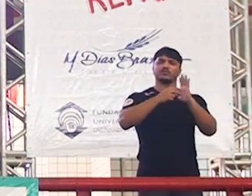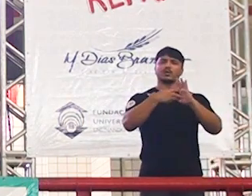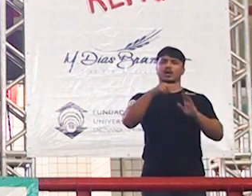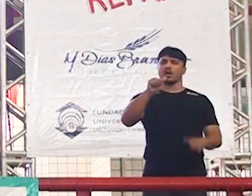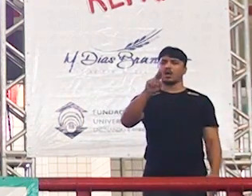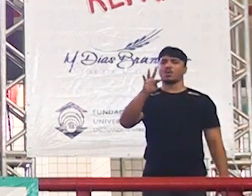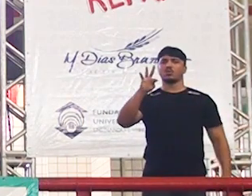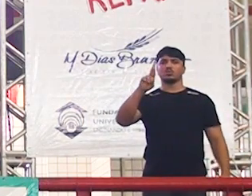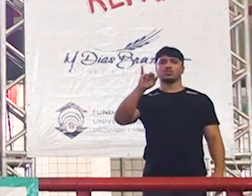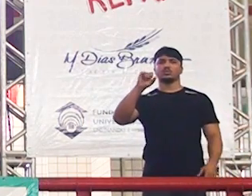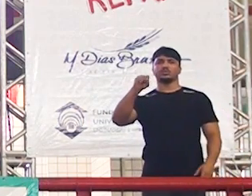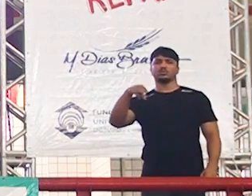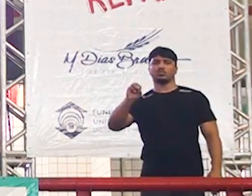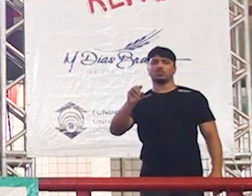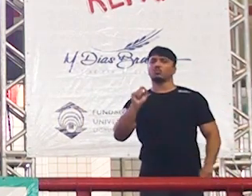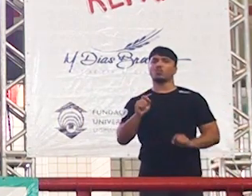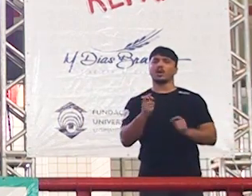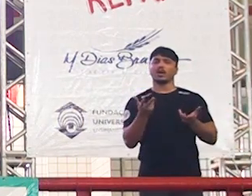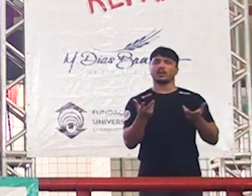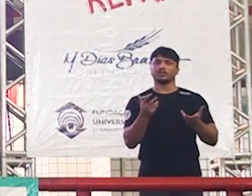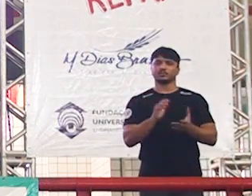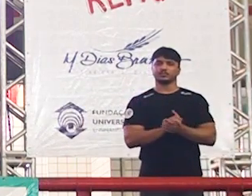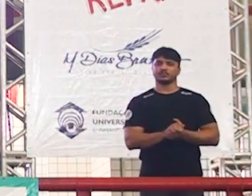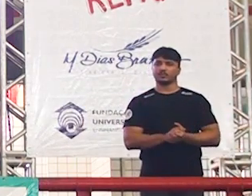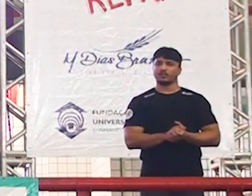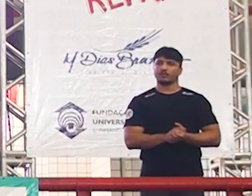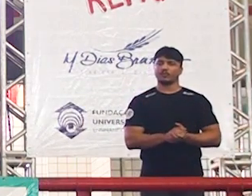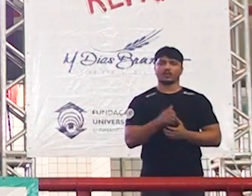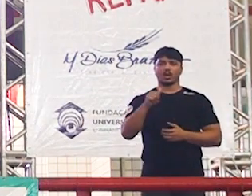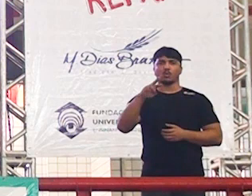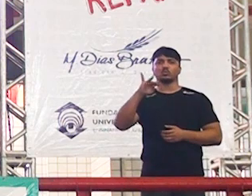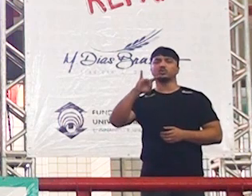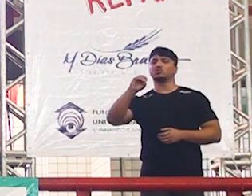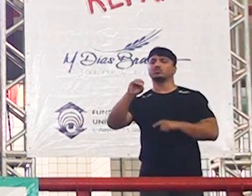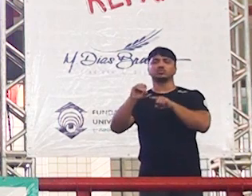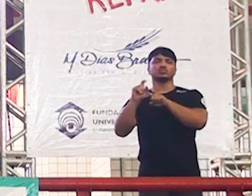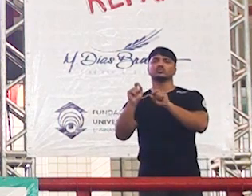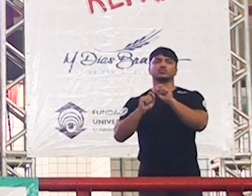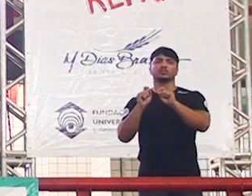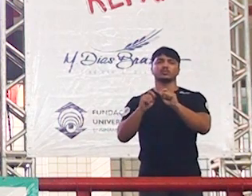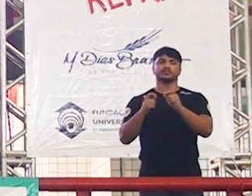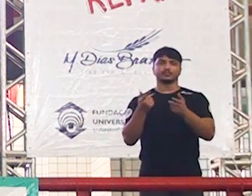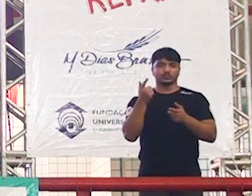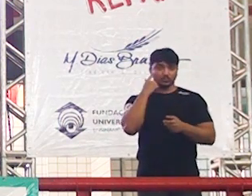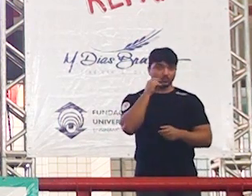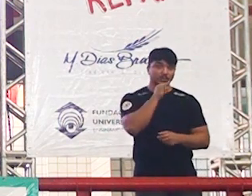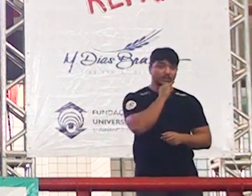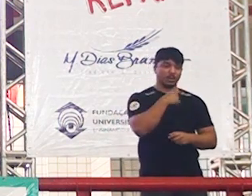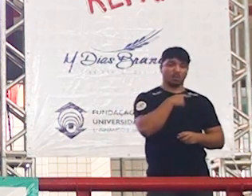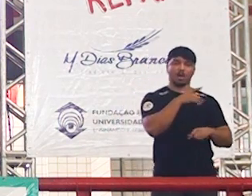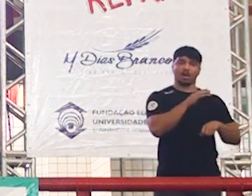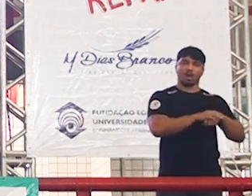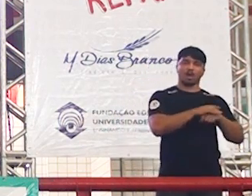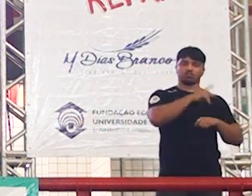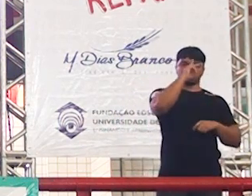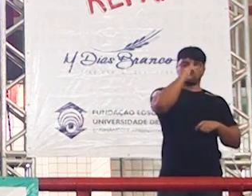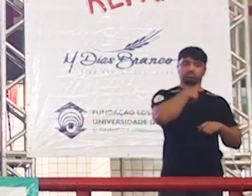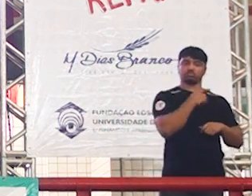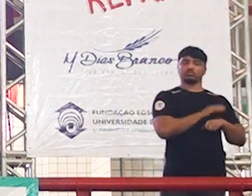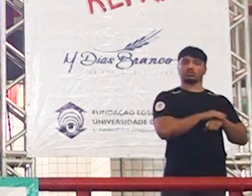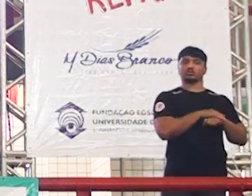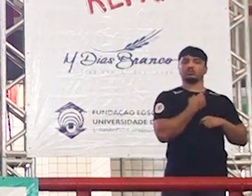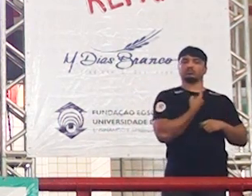natureza, porque muita gente não sabe o que é altruísmo. O que é o altruísta? O egoísta é aquele que pensa em